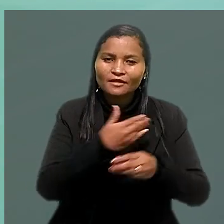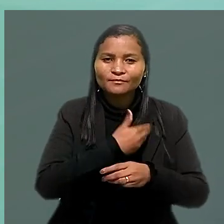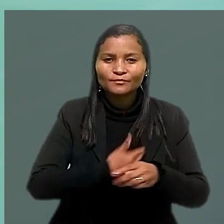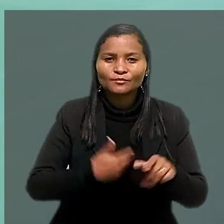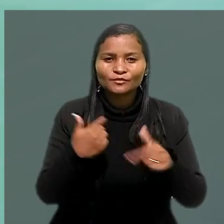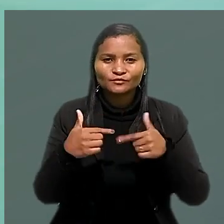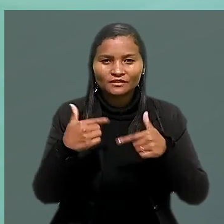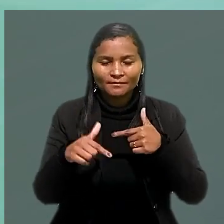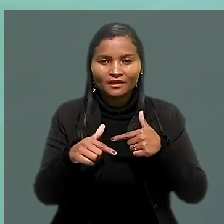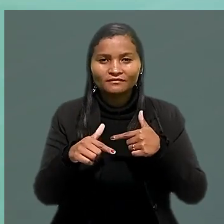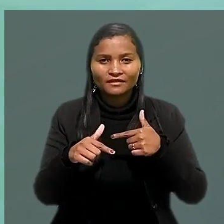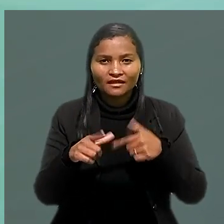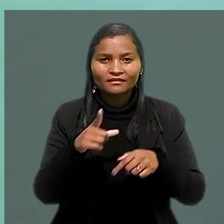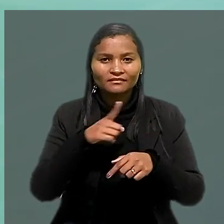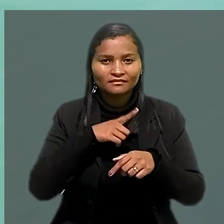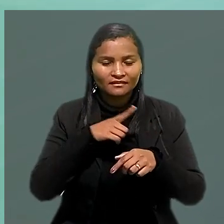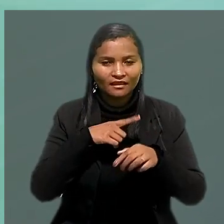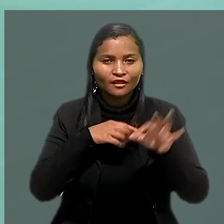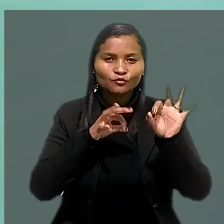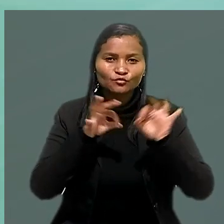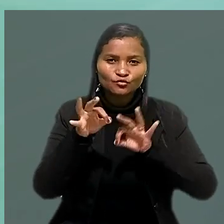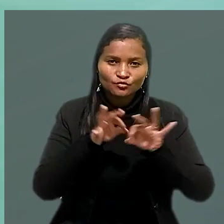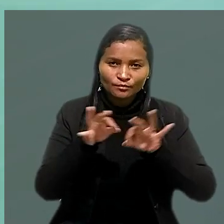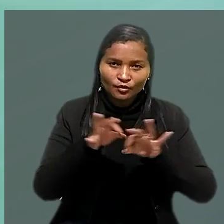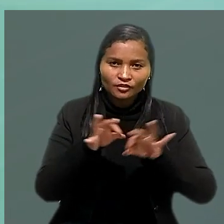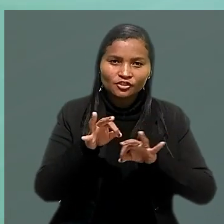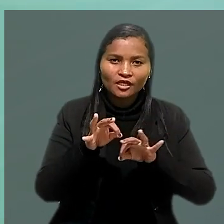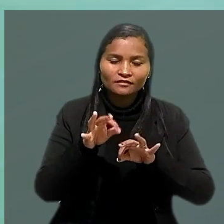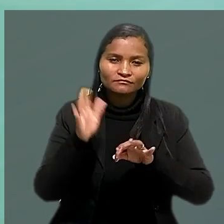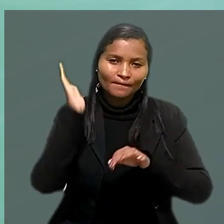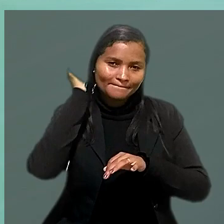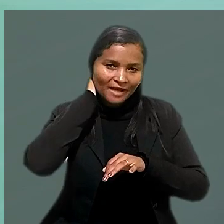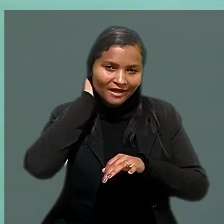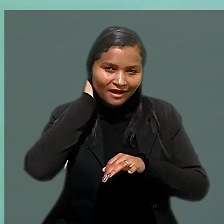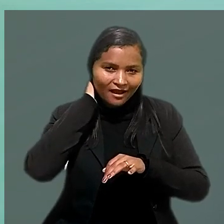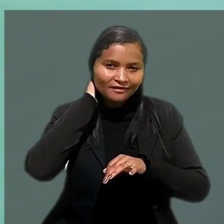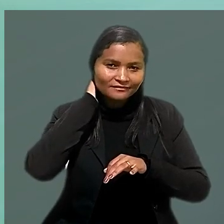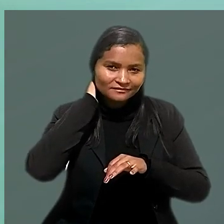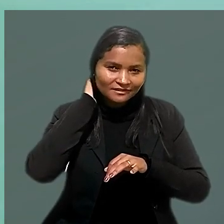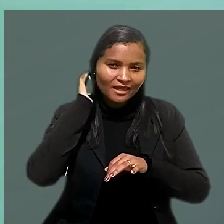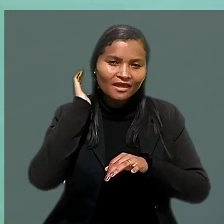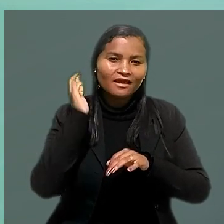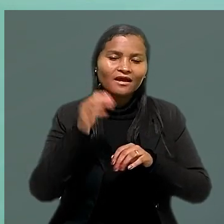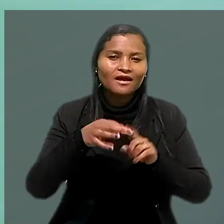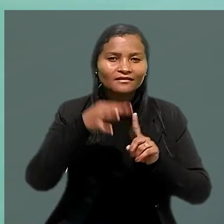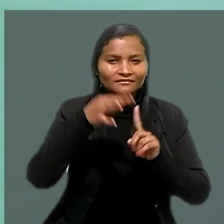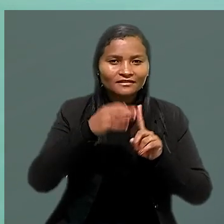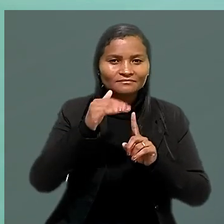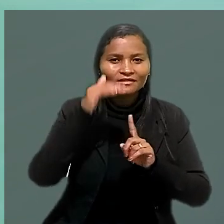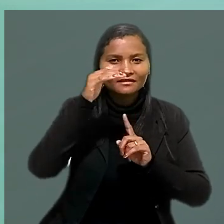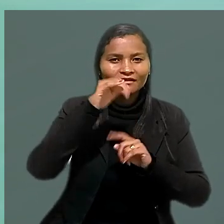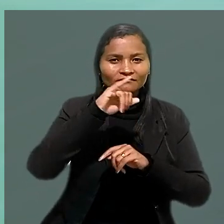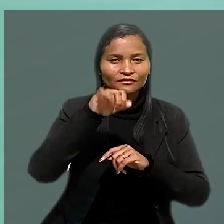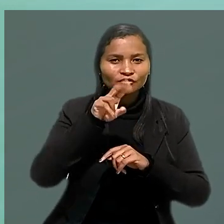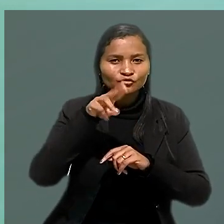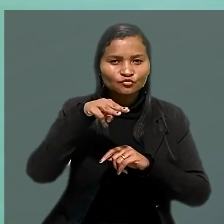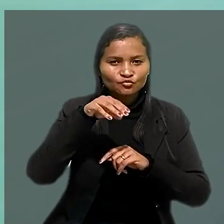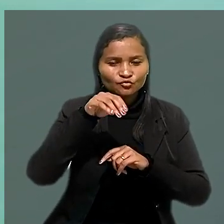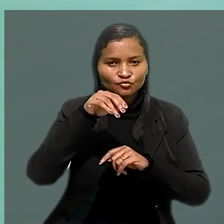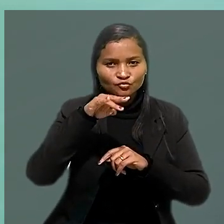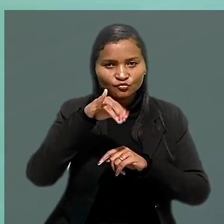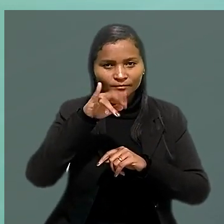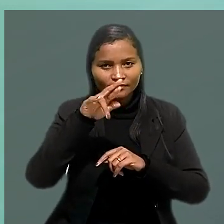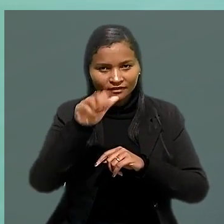Público do Trabalho. Temos os projetos no Pará, onde a desembargadora